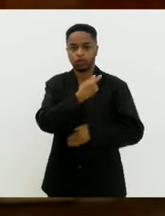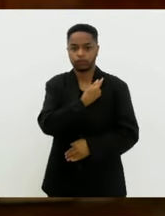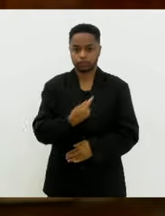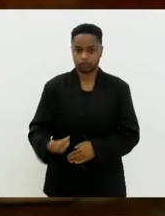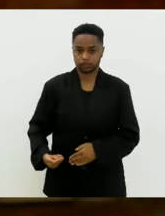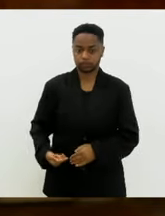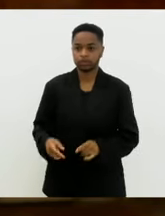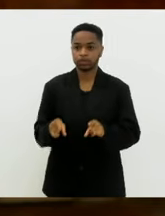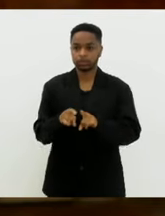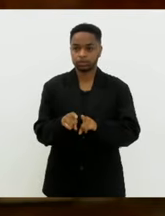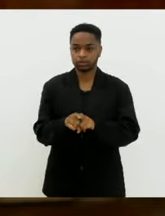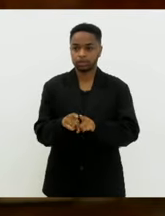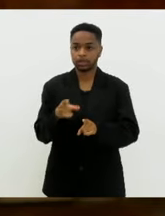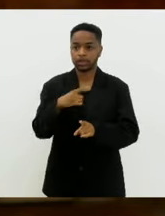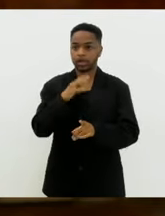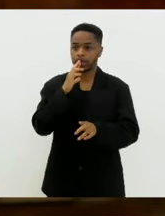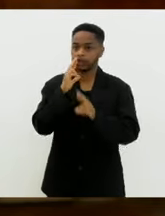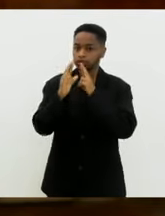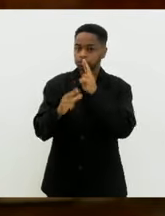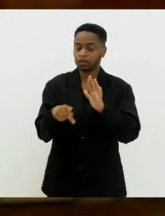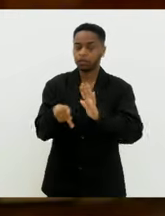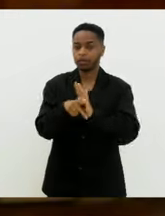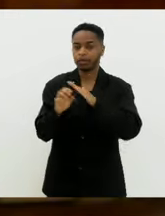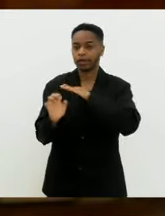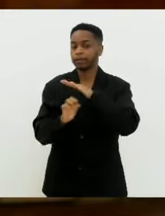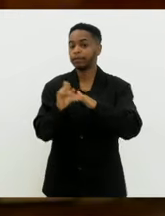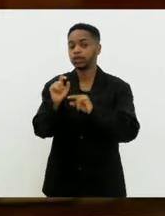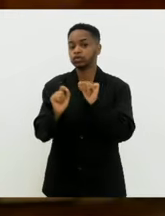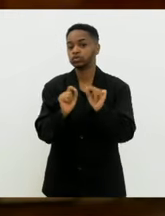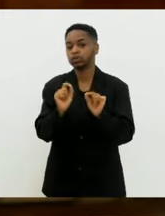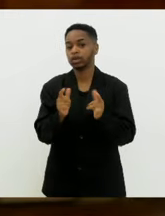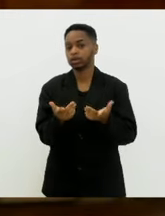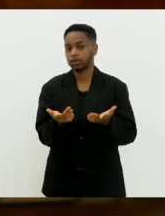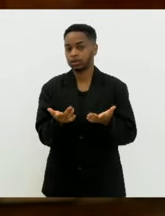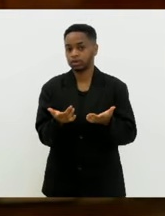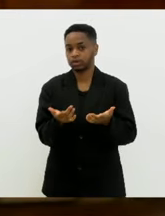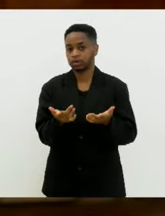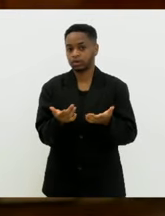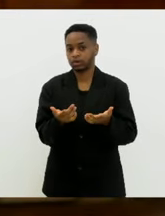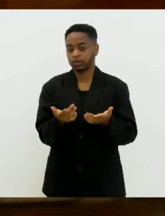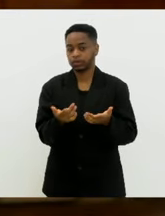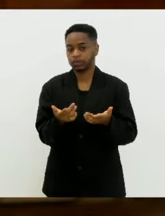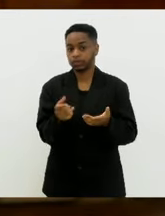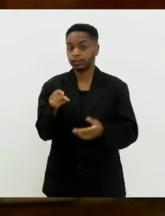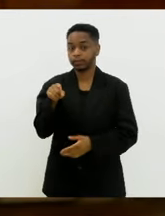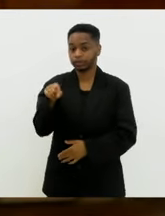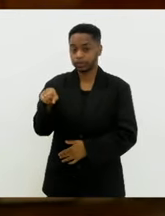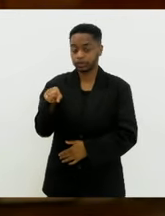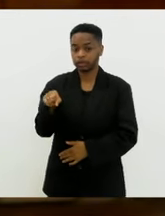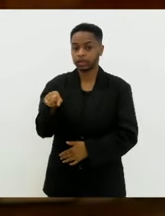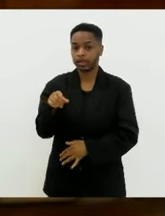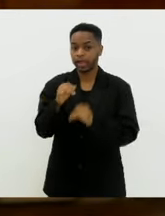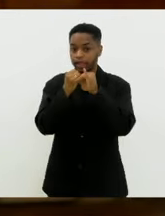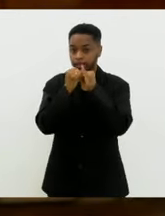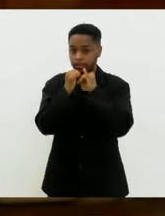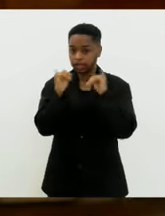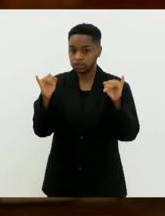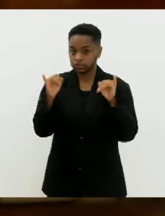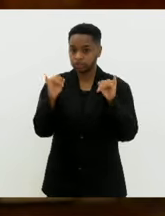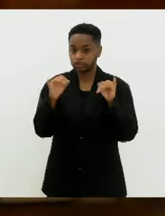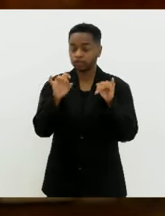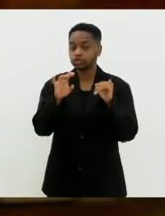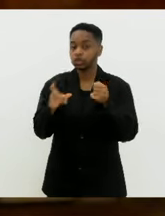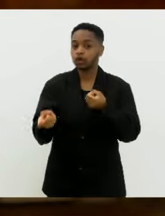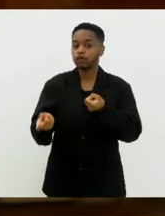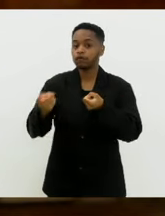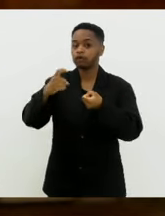Inclusive, uma das respostas dadas pela Light é que o serviço de energia elétrica só